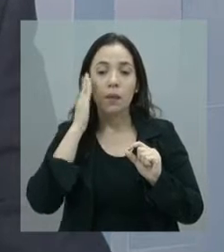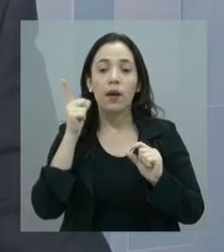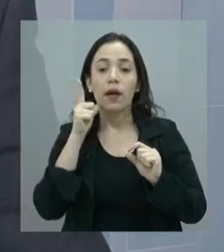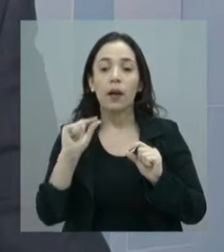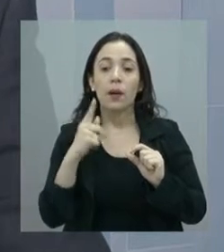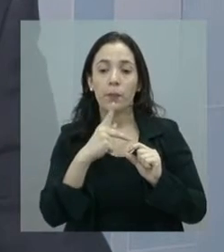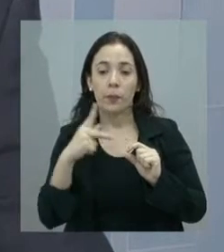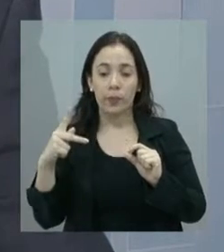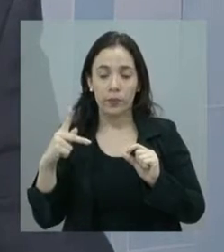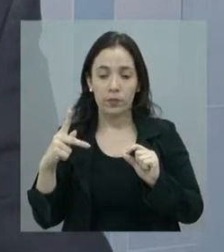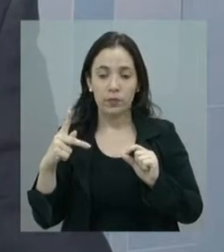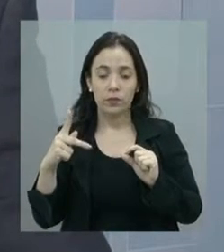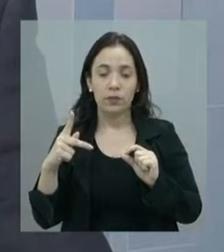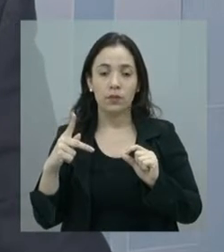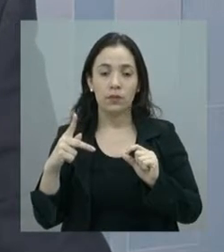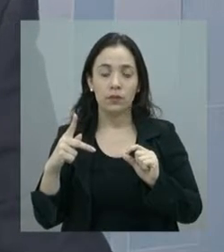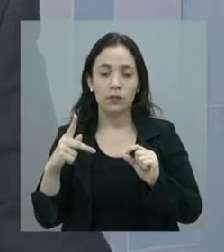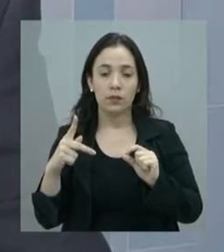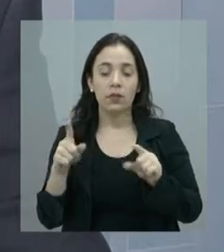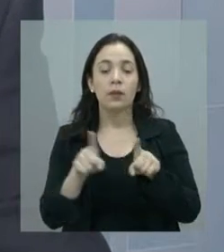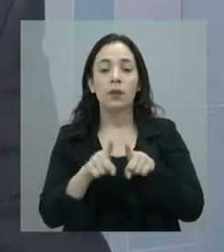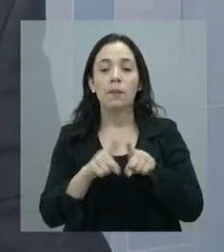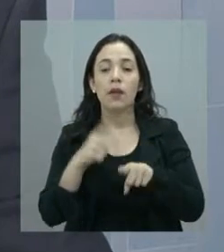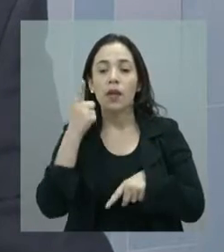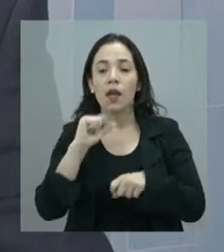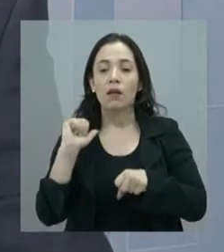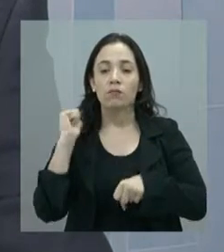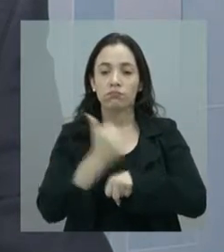presidente. E está definindo critérios para saber quem vai assumir